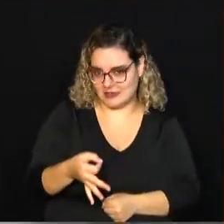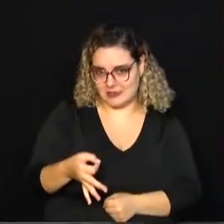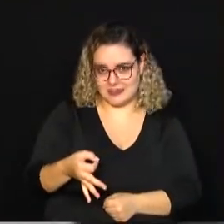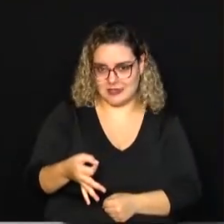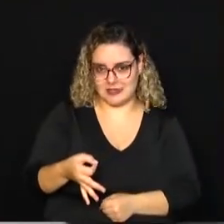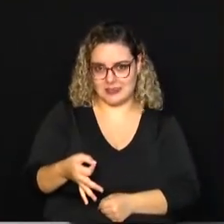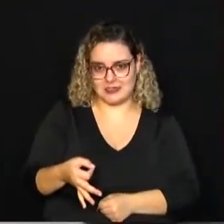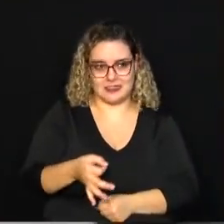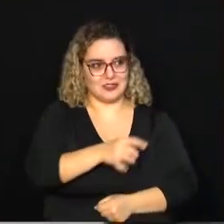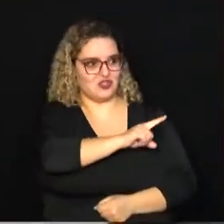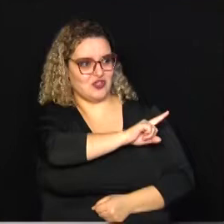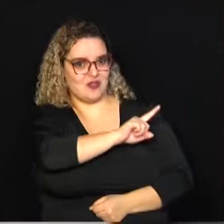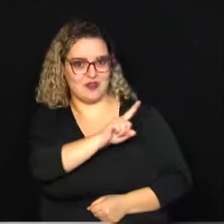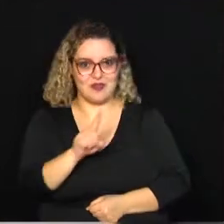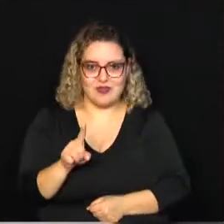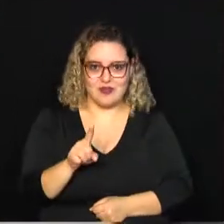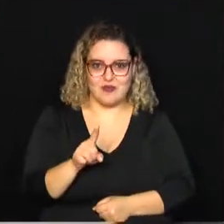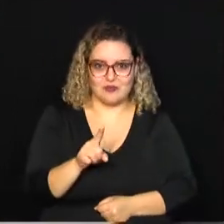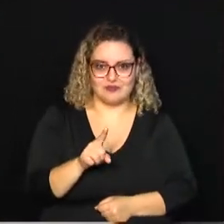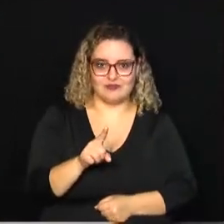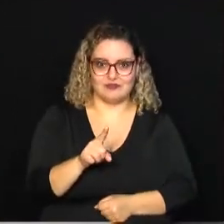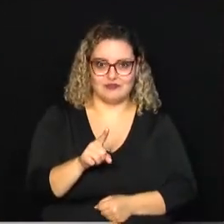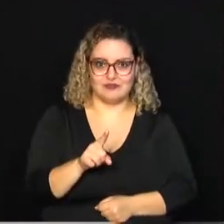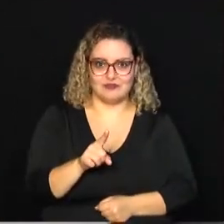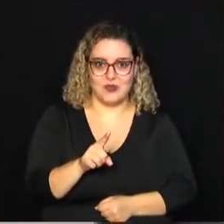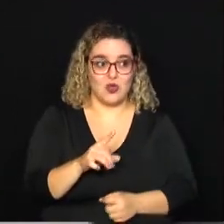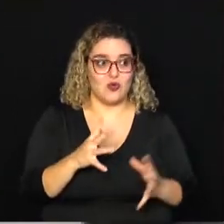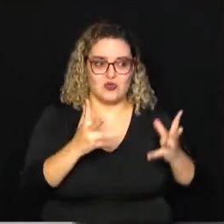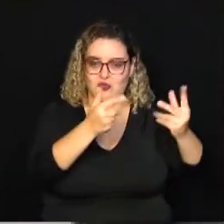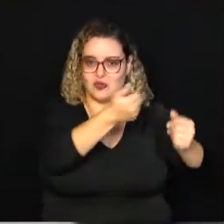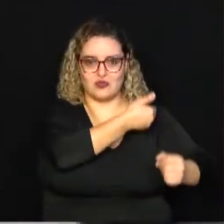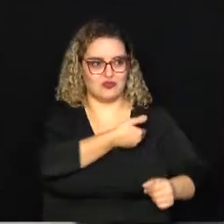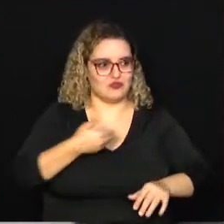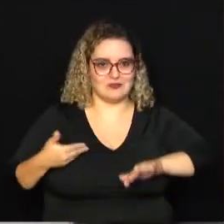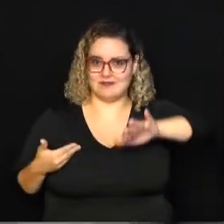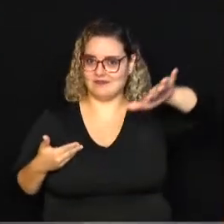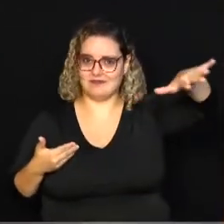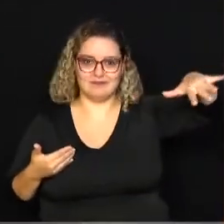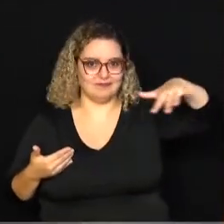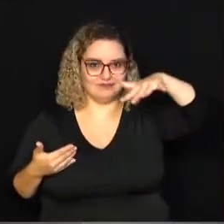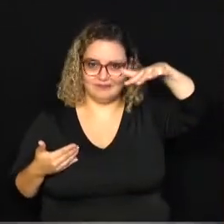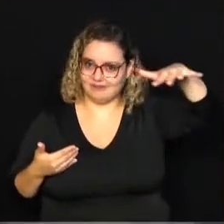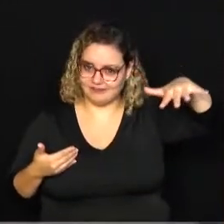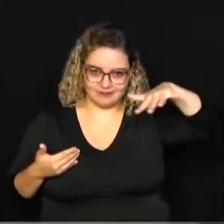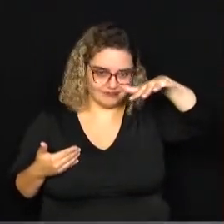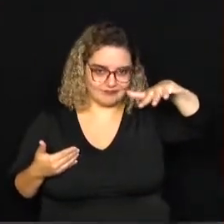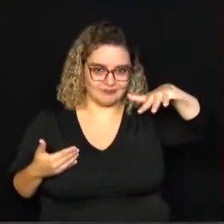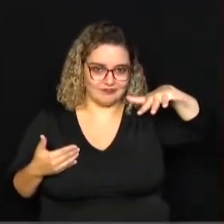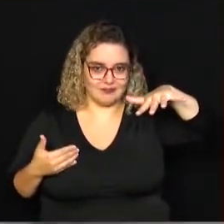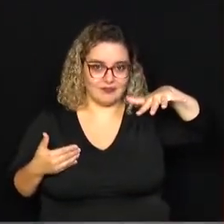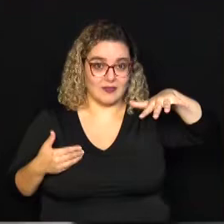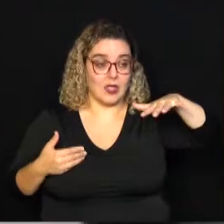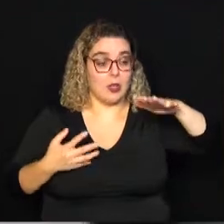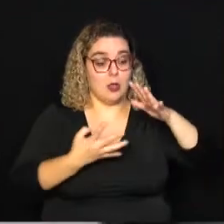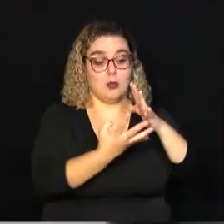negação produzida, né, pelos governantes locais sobre a importância das medidas de isolamento e contenção